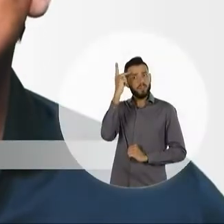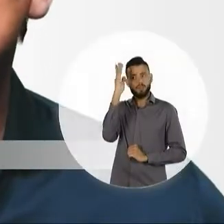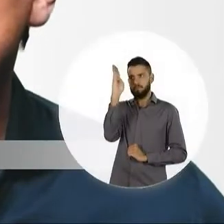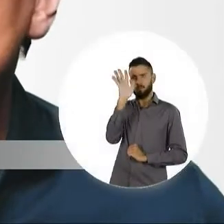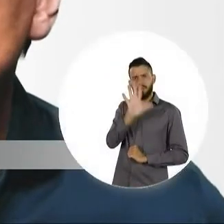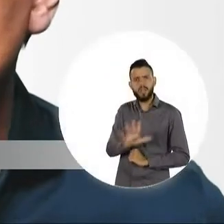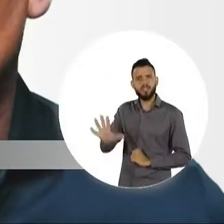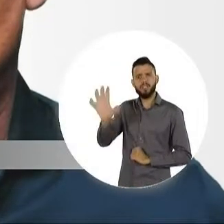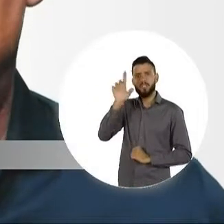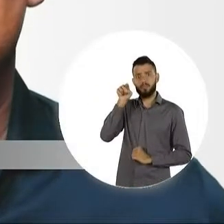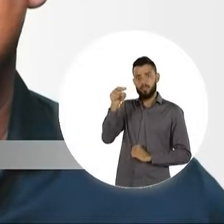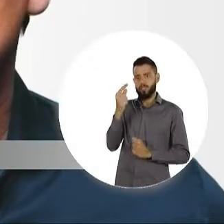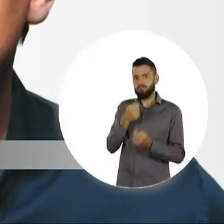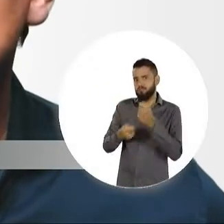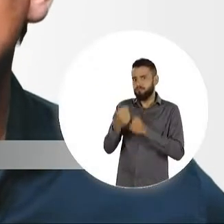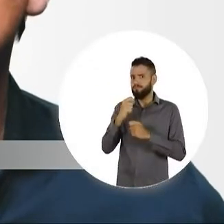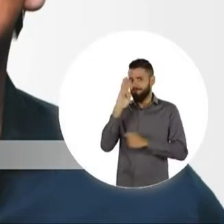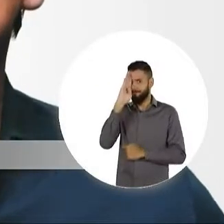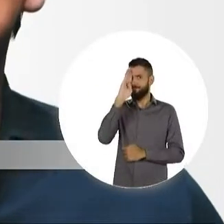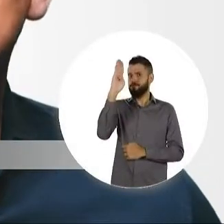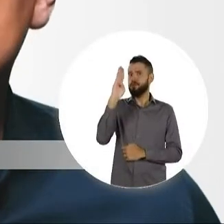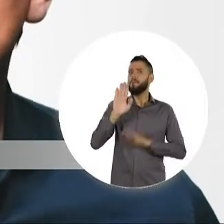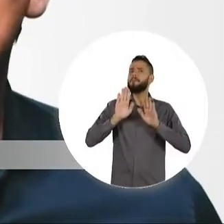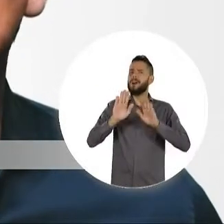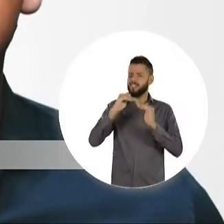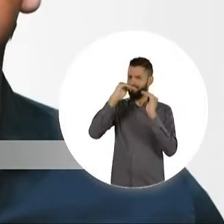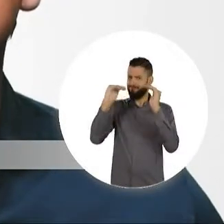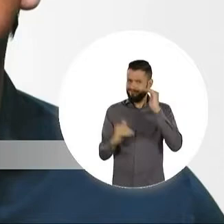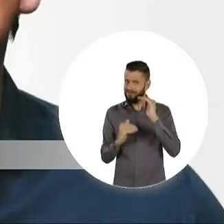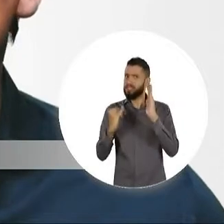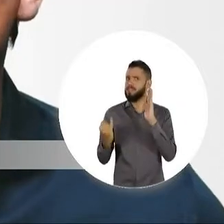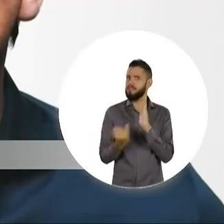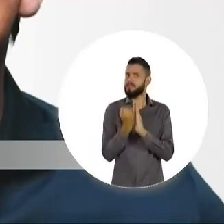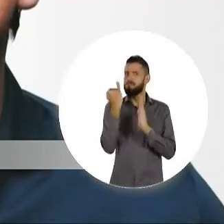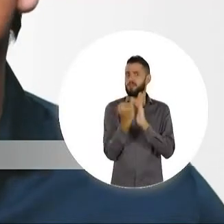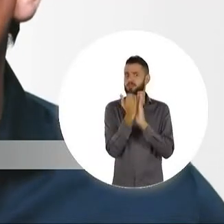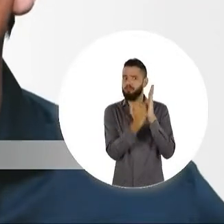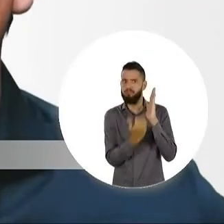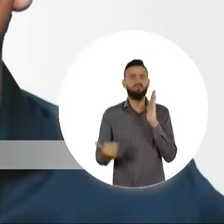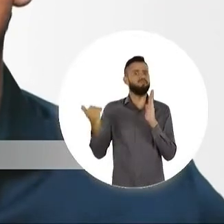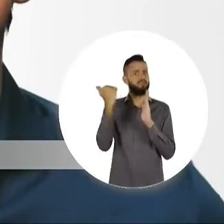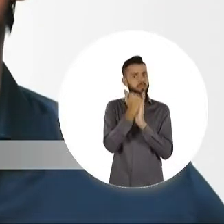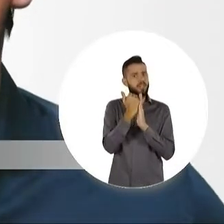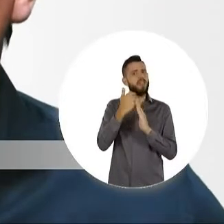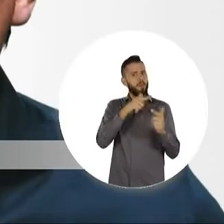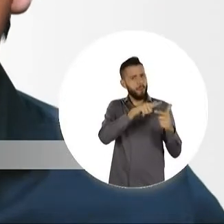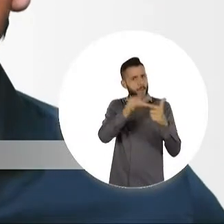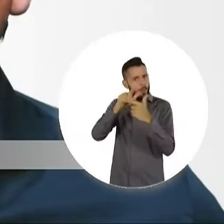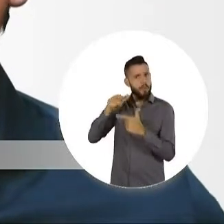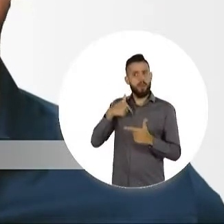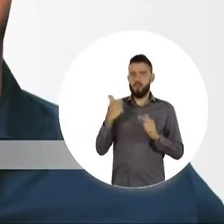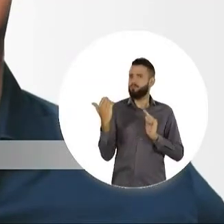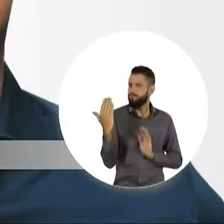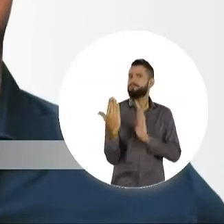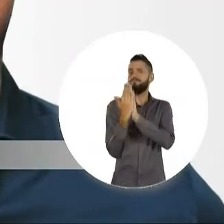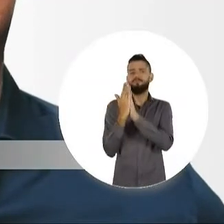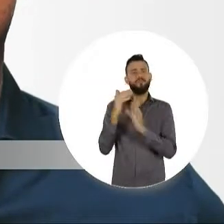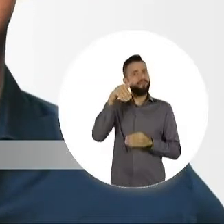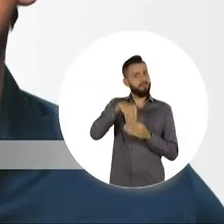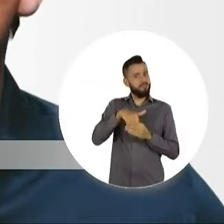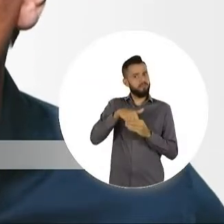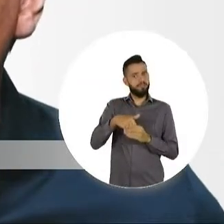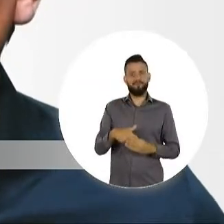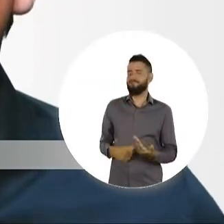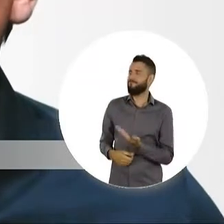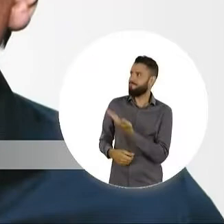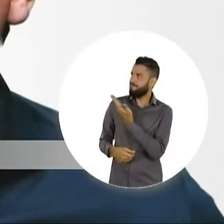São Paulo é a locomotiva do país. Mesmo assim, temos desigualdades e impostos abusivos. Vou combater esses problemas de